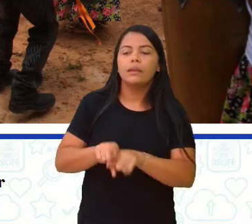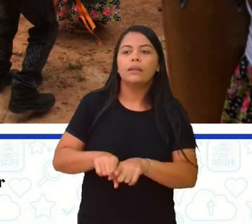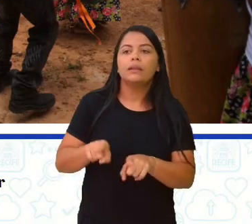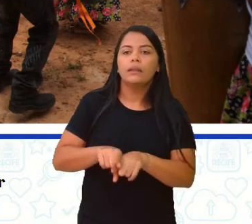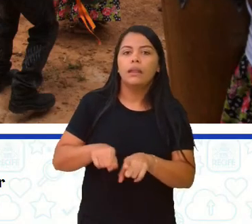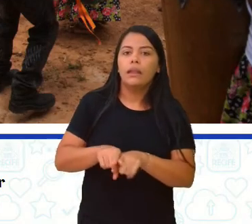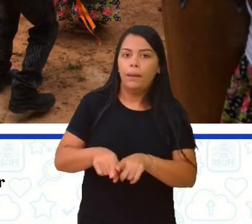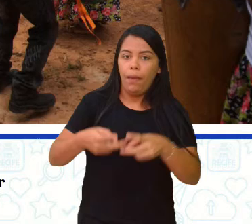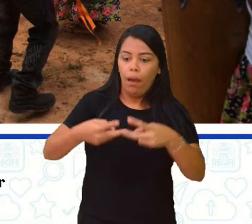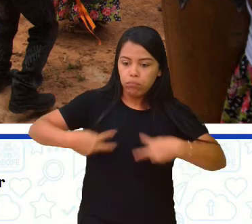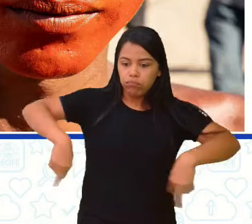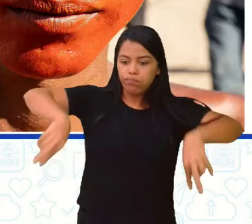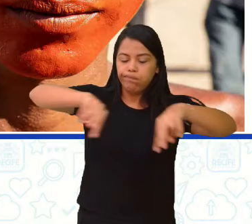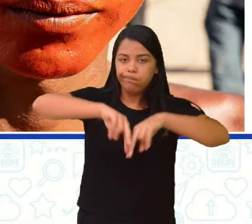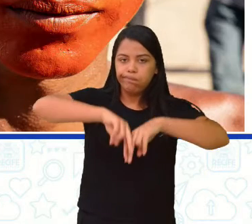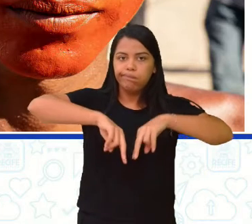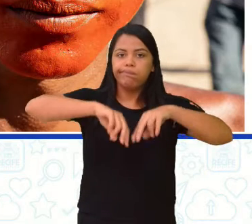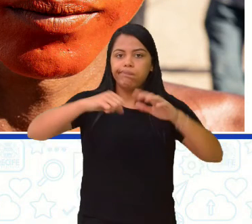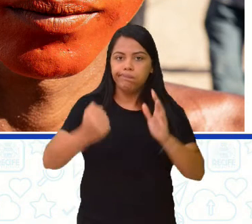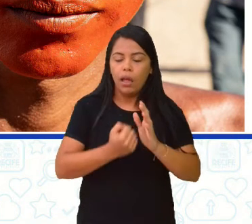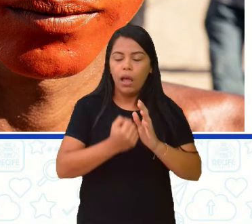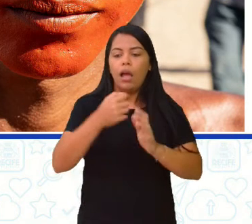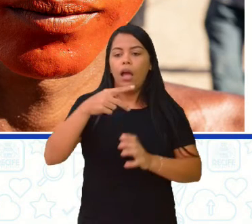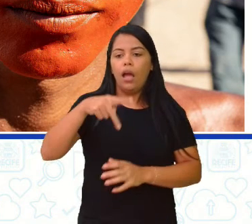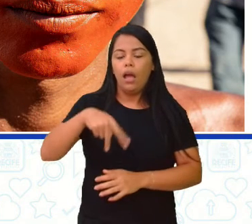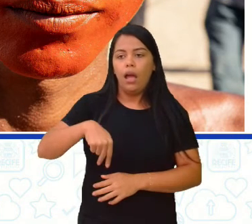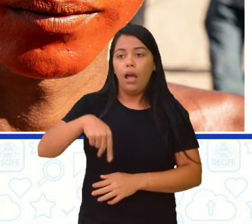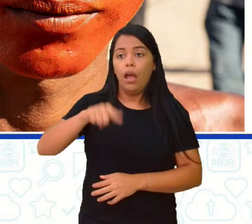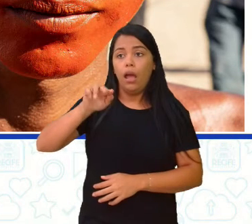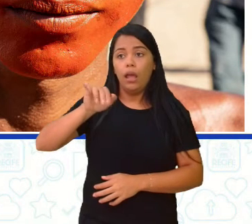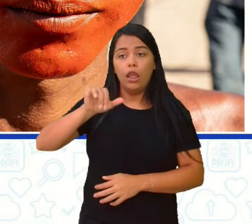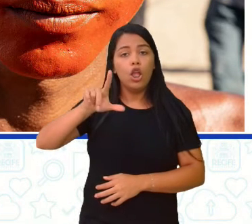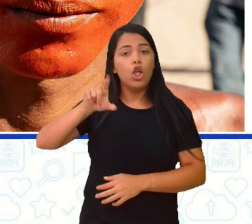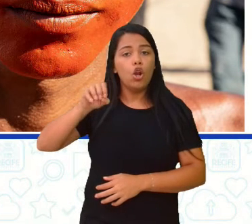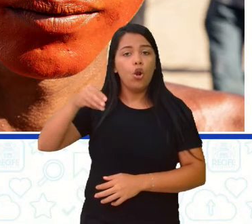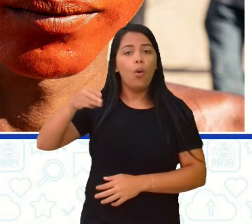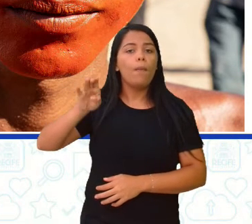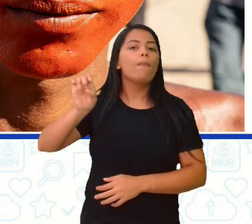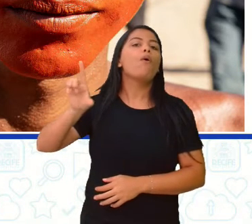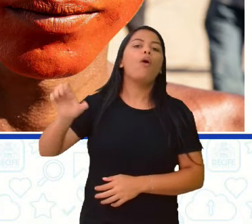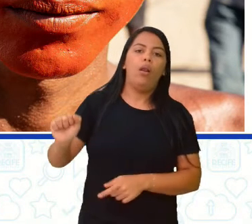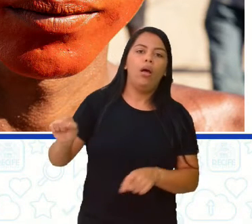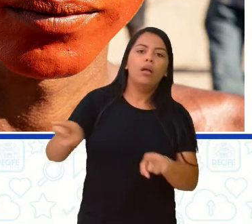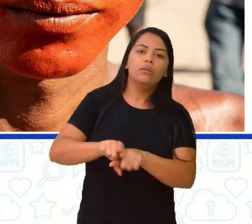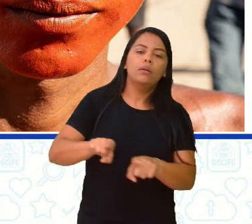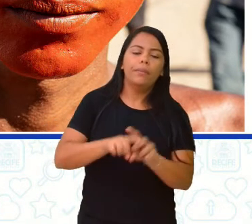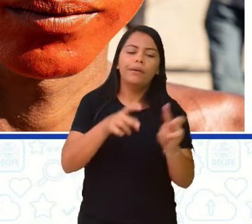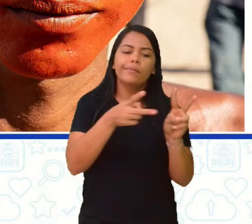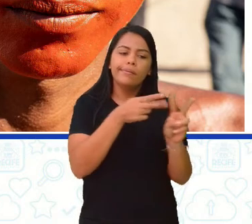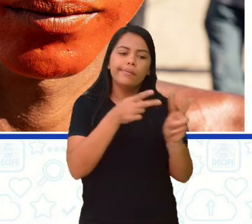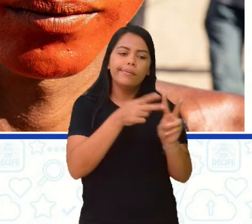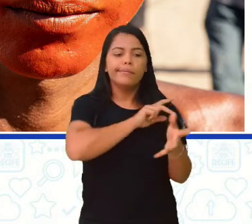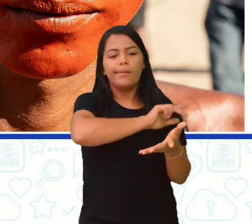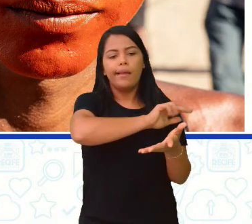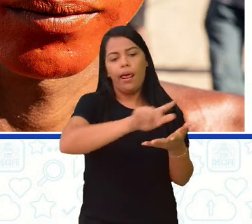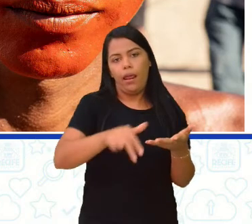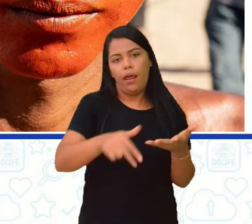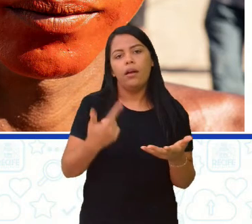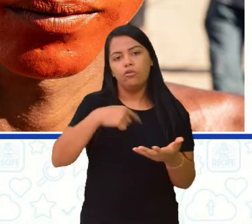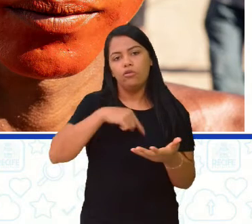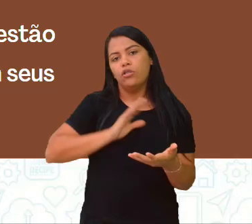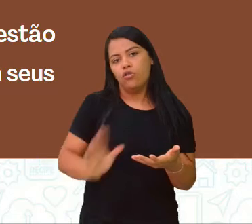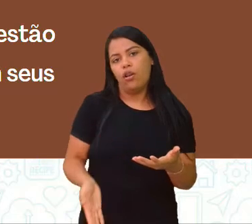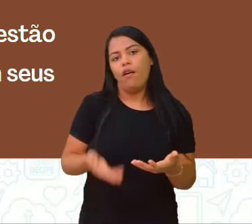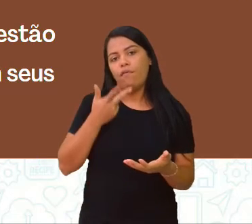quilombolas, tá? E os indígenas, né? Todos esses que já foram citados aqui algumas vezes, né, por